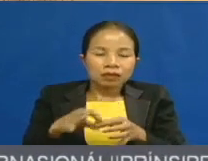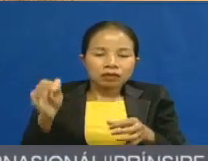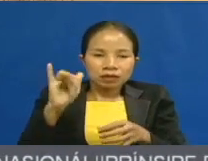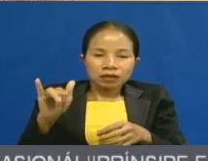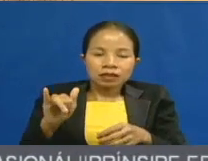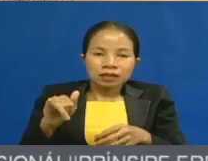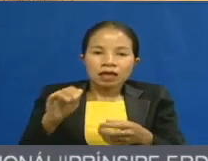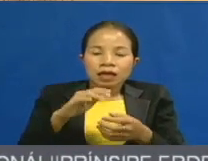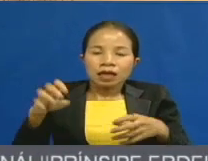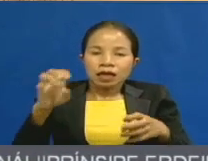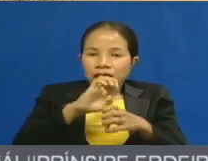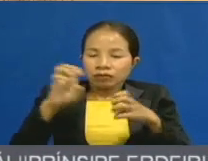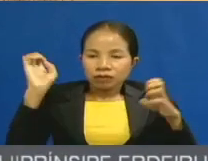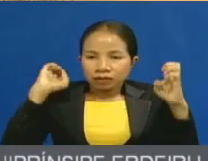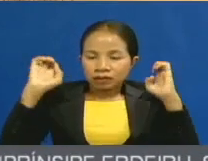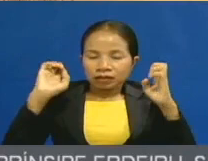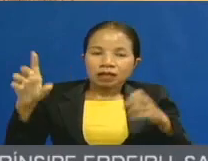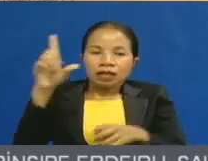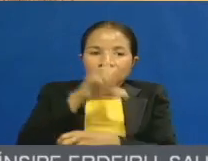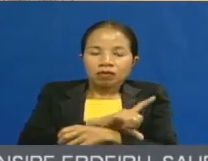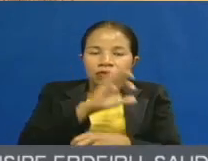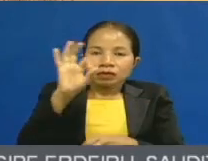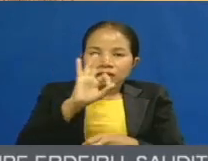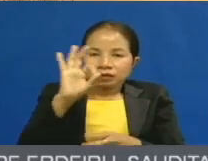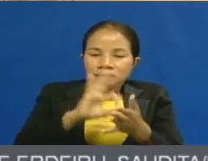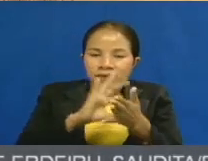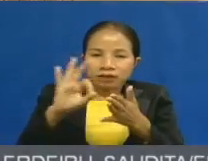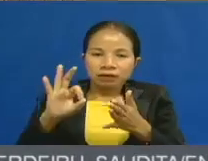ao exercício cada sexta-feira.